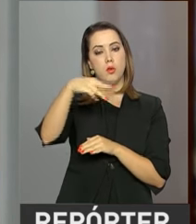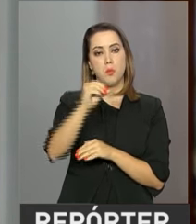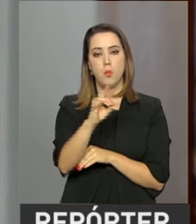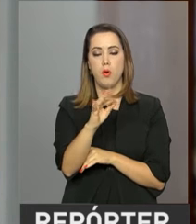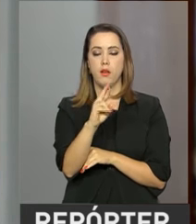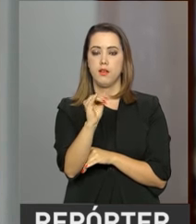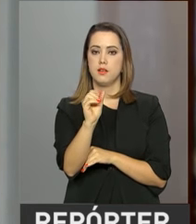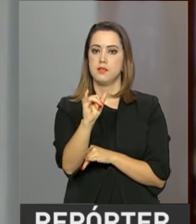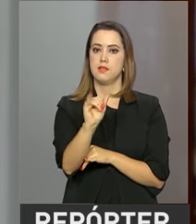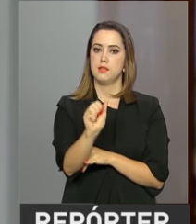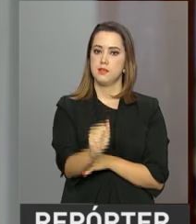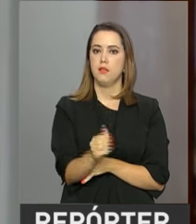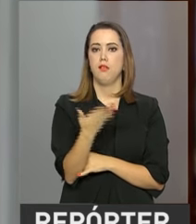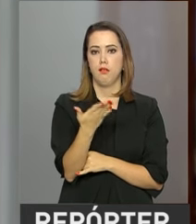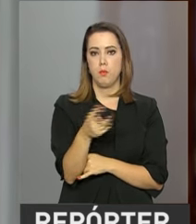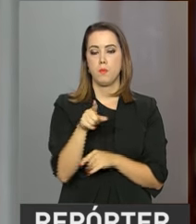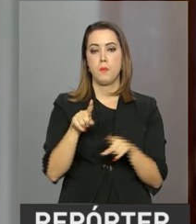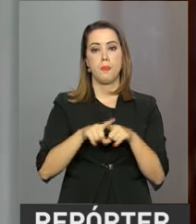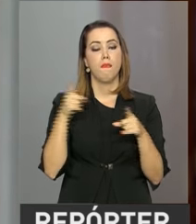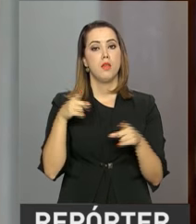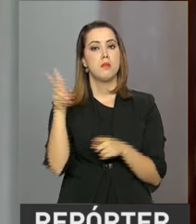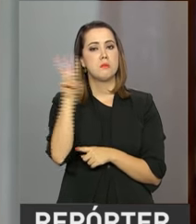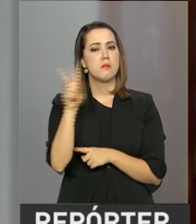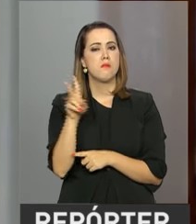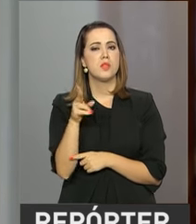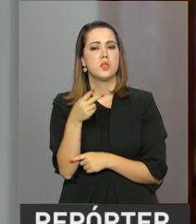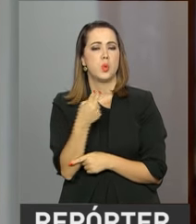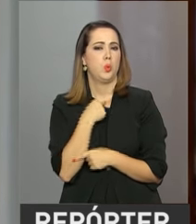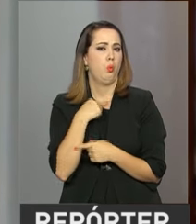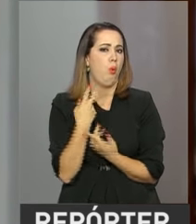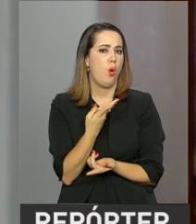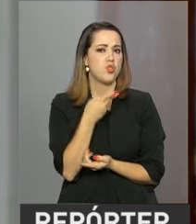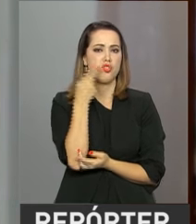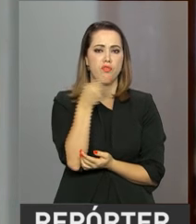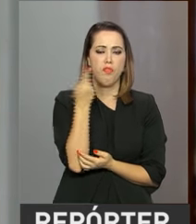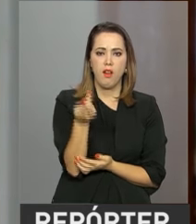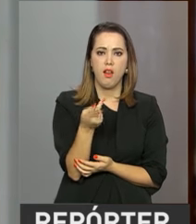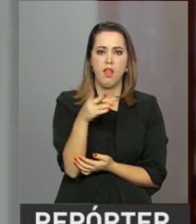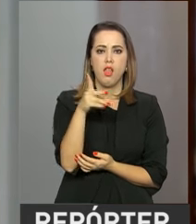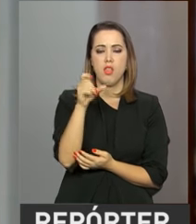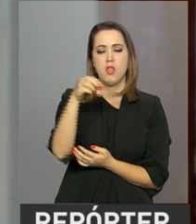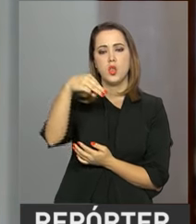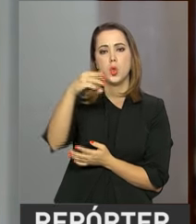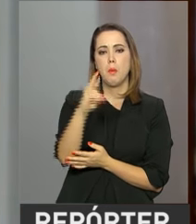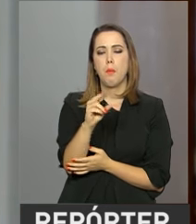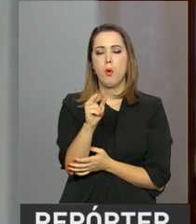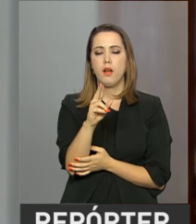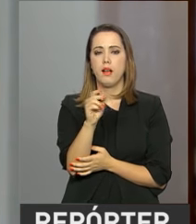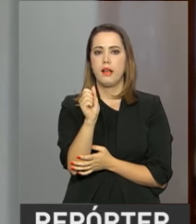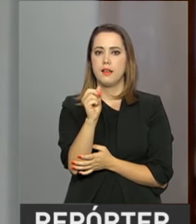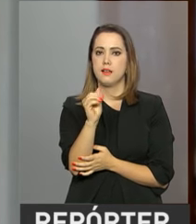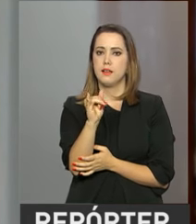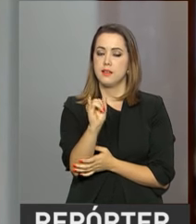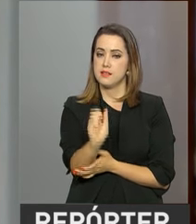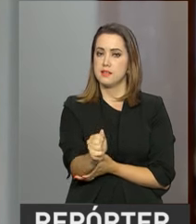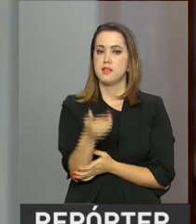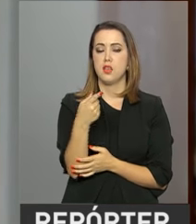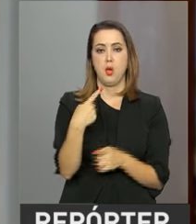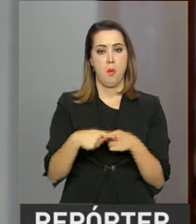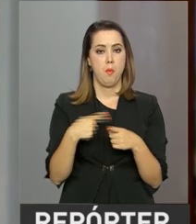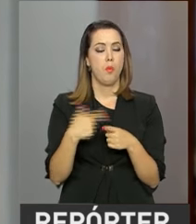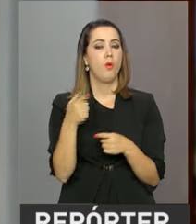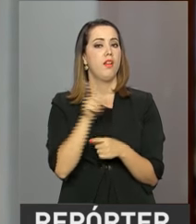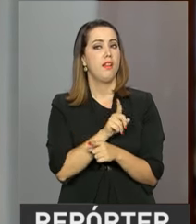Venezuela, ou o governo venezuelano, não tem nenhuma moral para falar em democracia, uma vez que eles não adotam um regime